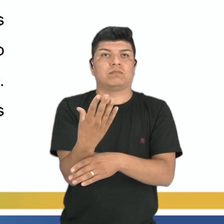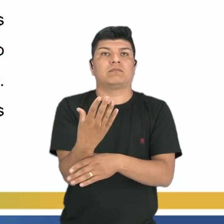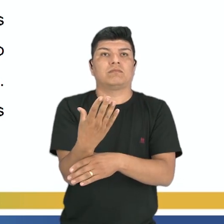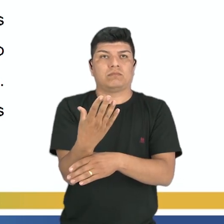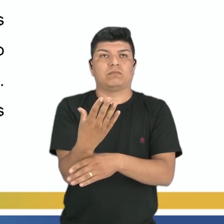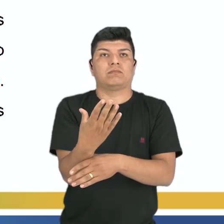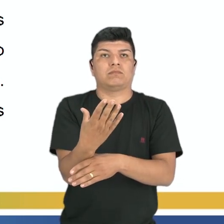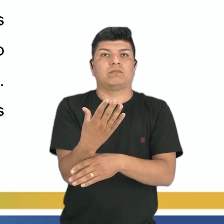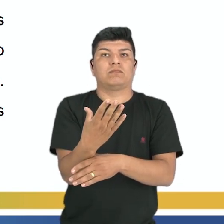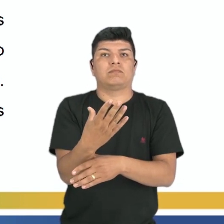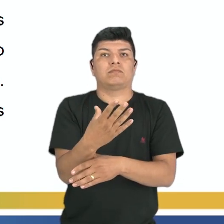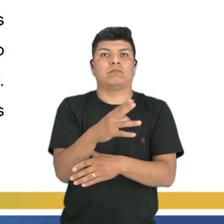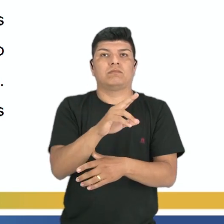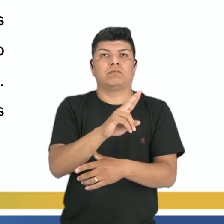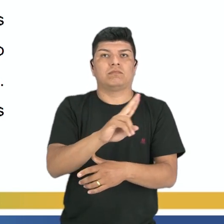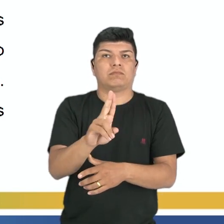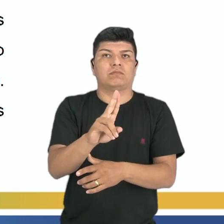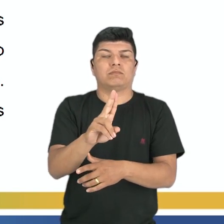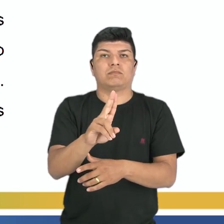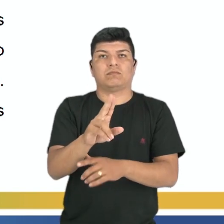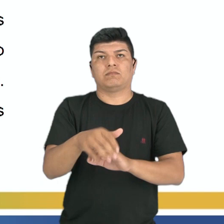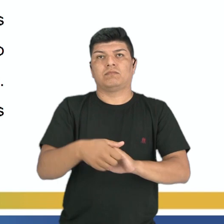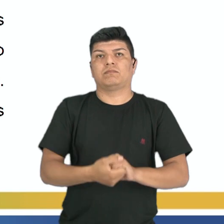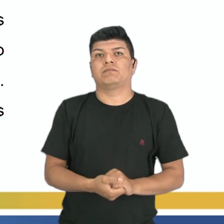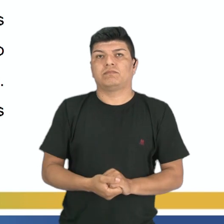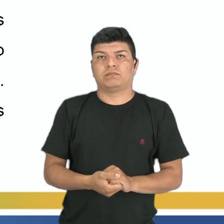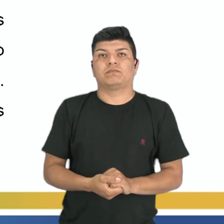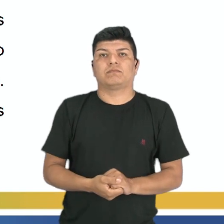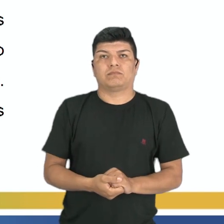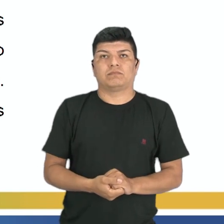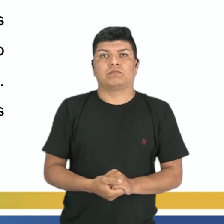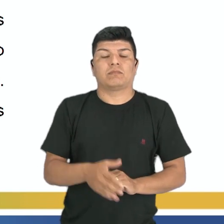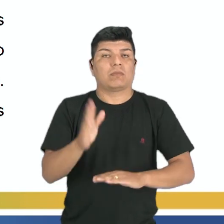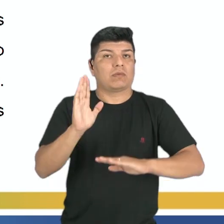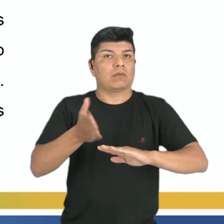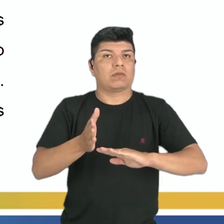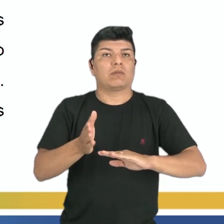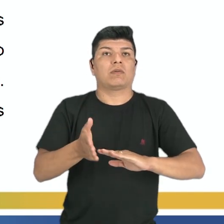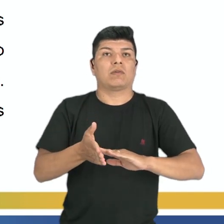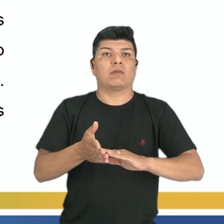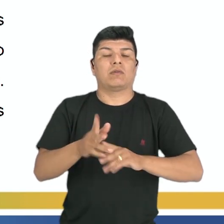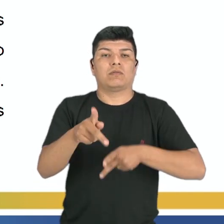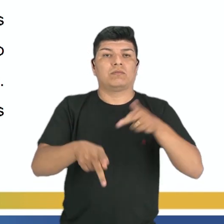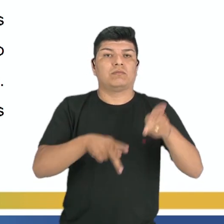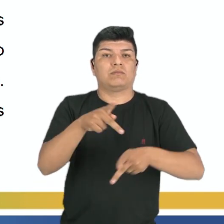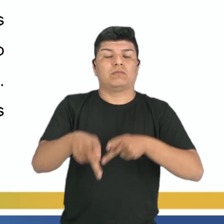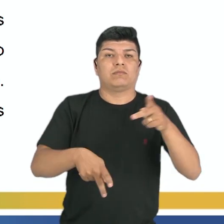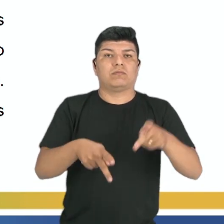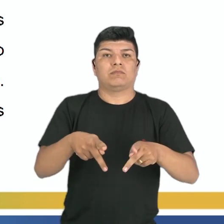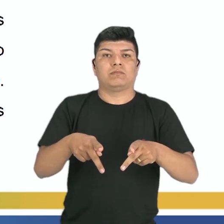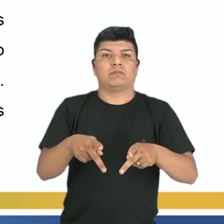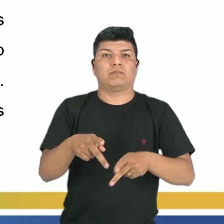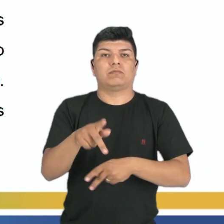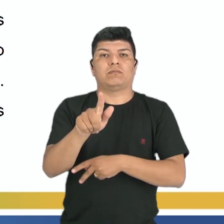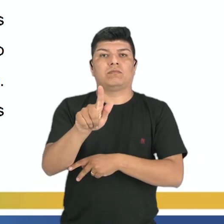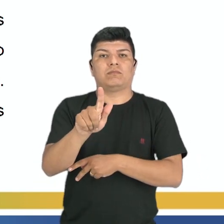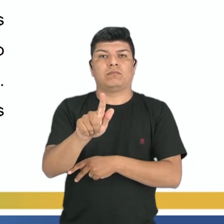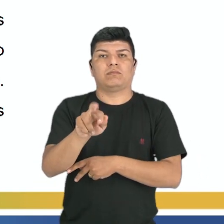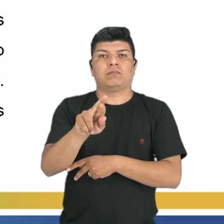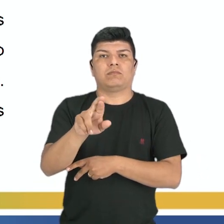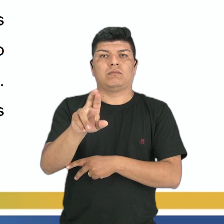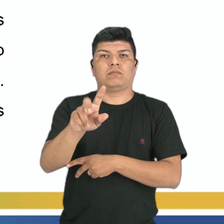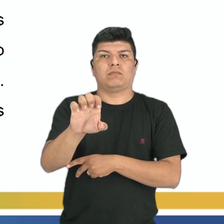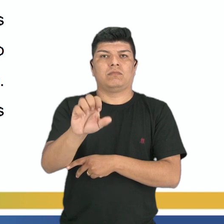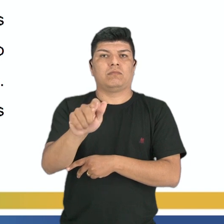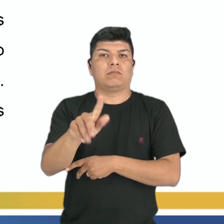dos alfabetos contemporâneos. Então, foi entre os povos gregos que se introduziu o uso de vogais.